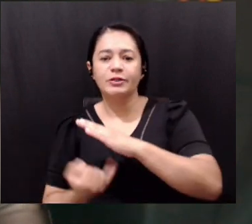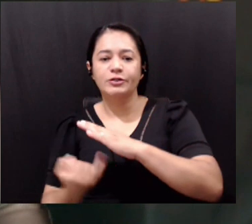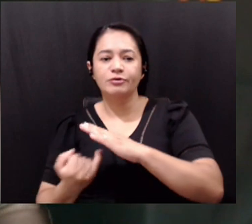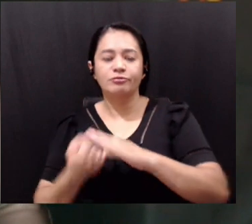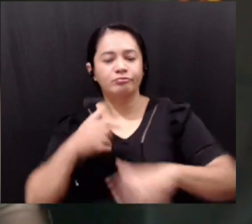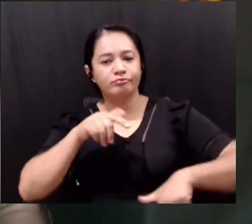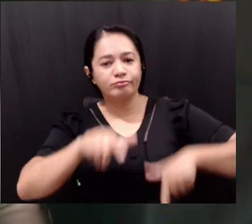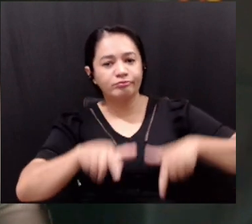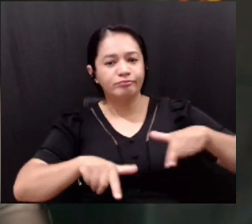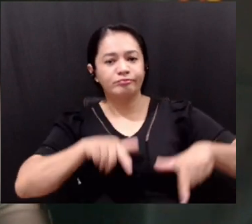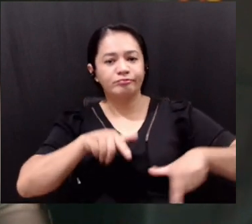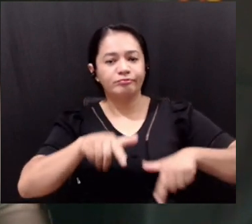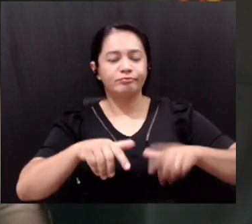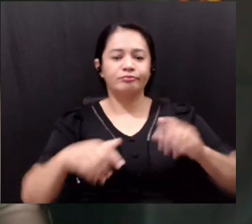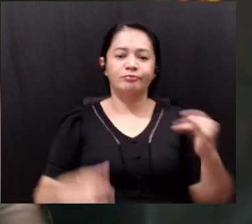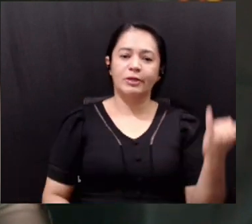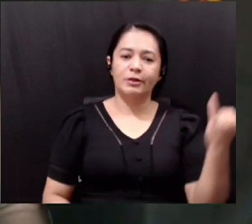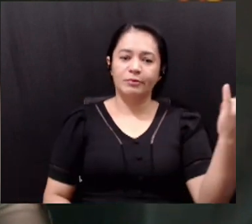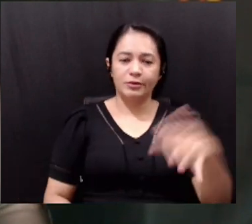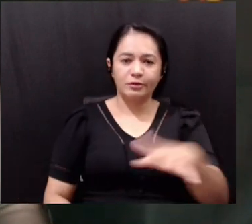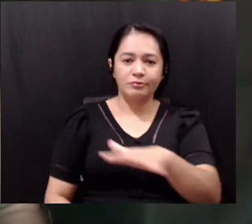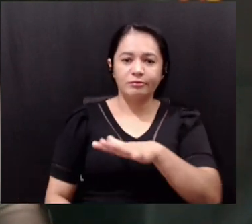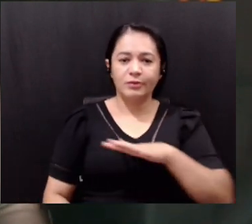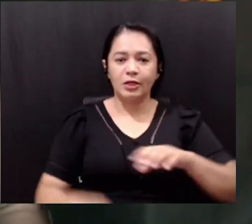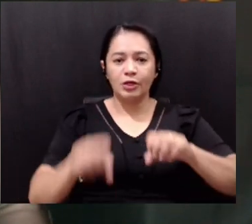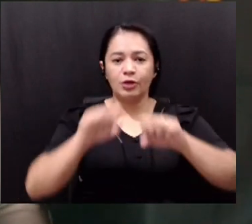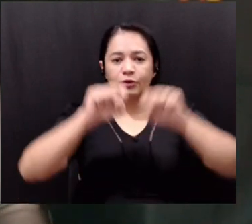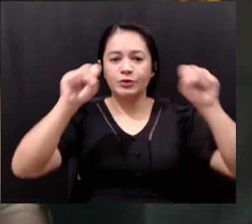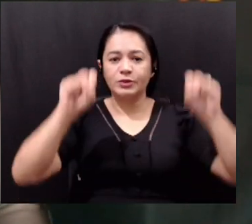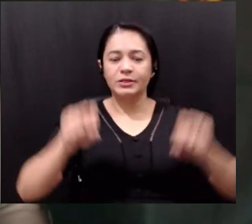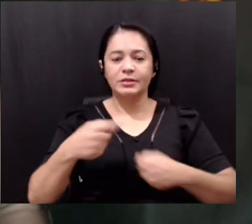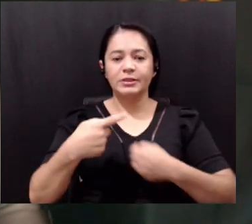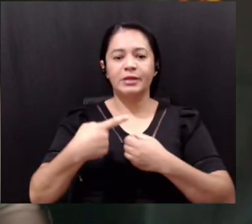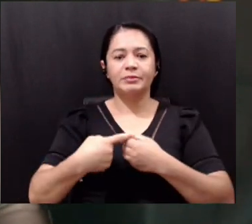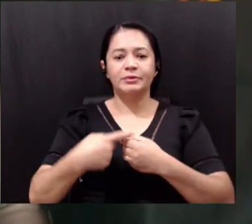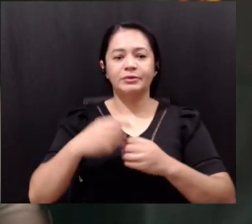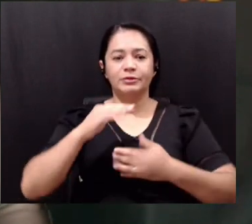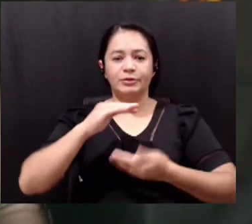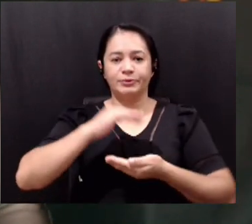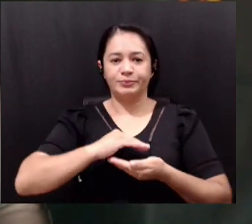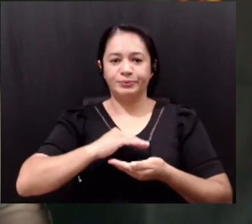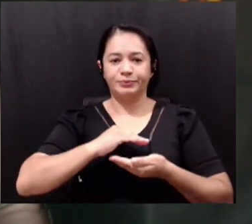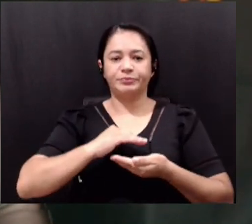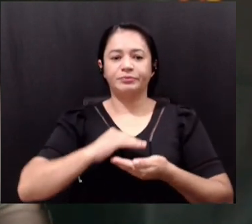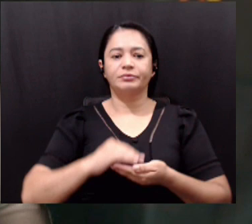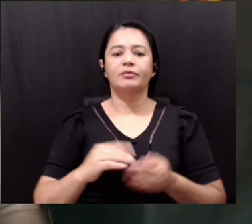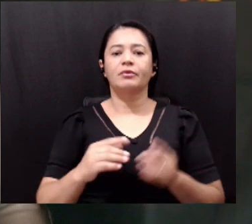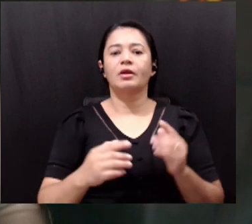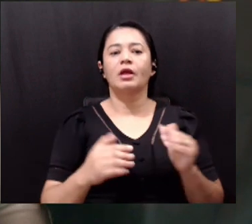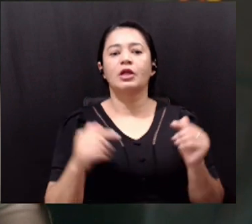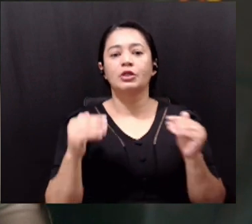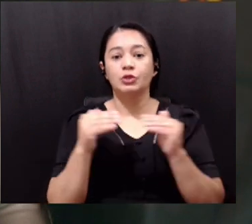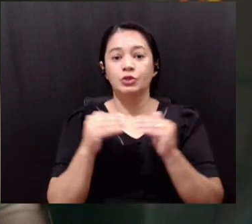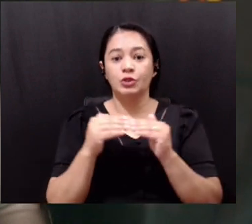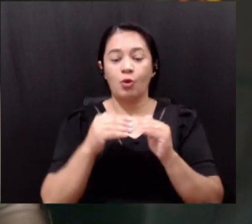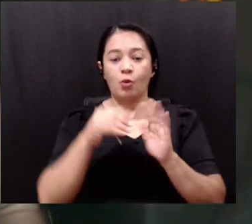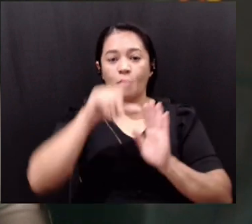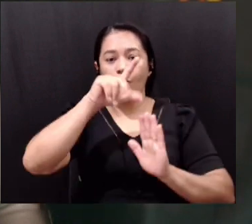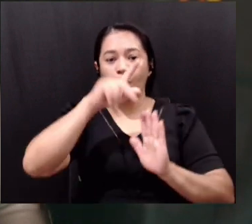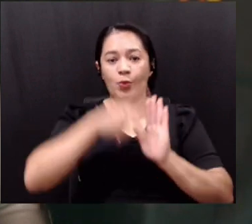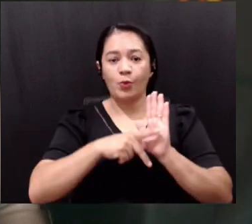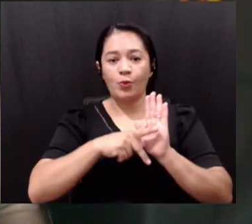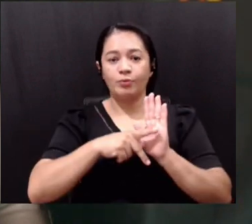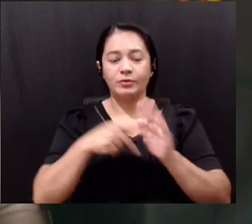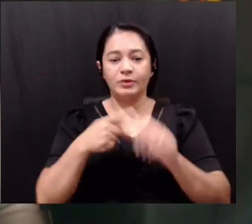relevantes serviços ao sistema municipal da Defesa Civil. De acordo com o projeto, a medalha será concedida a